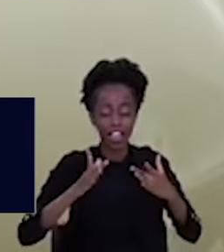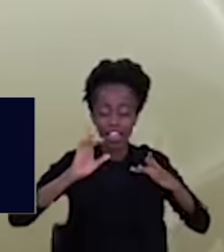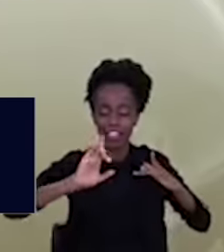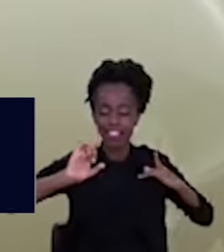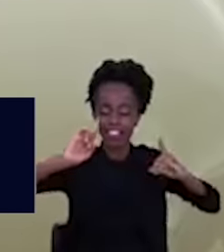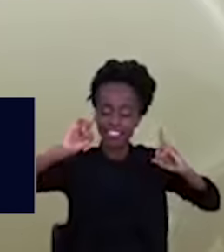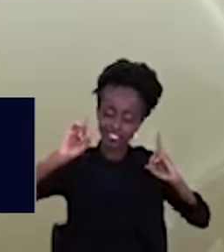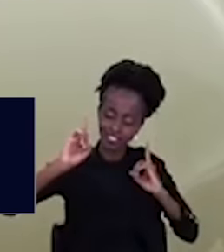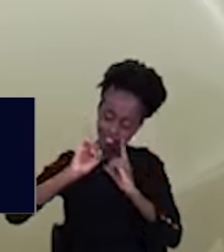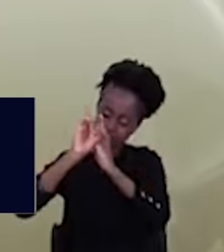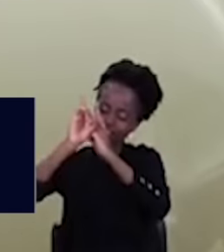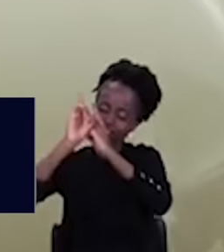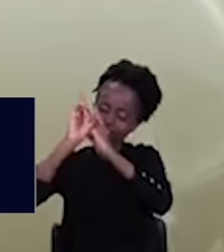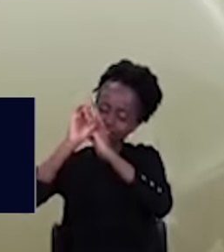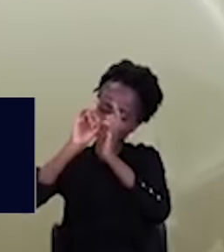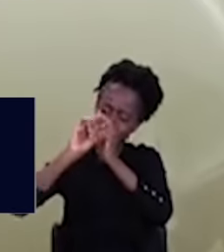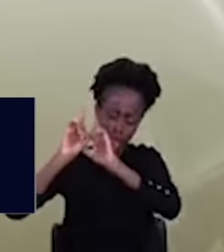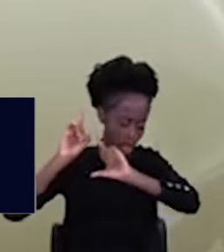Agora que te encontrei,